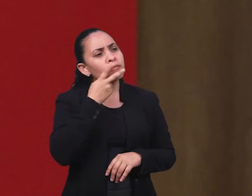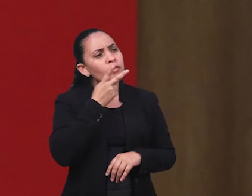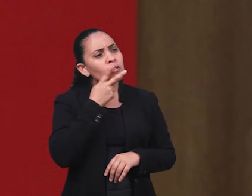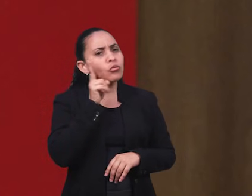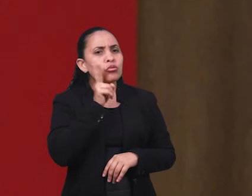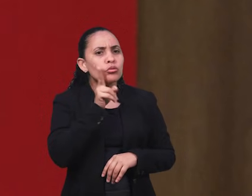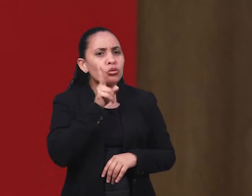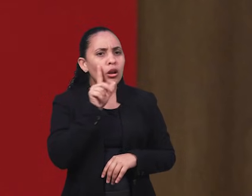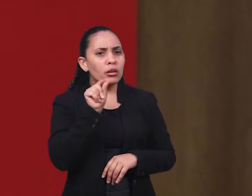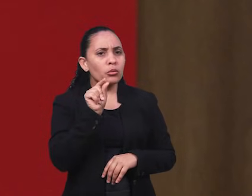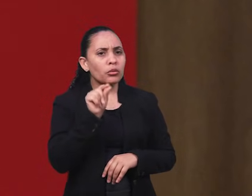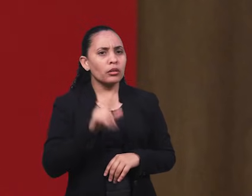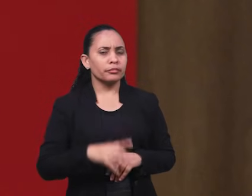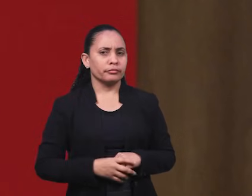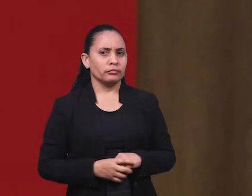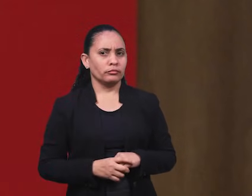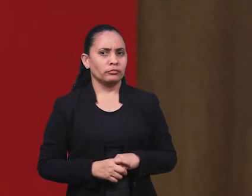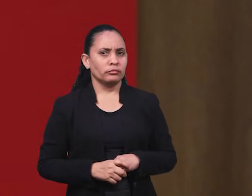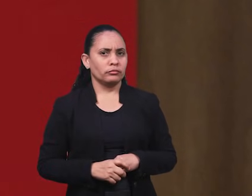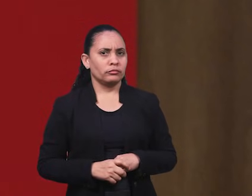conta a história que